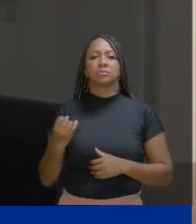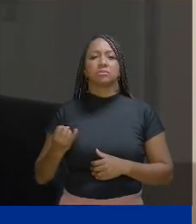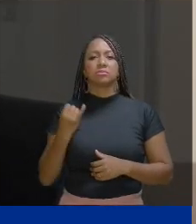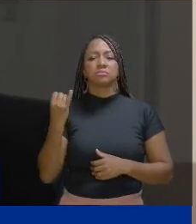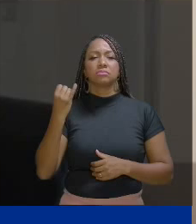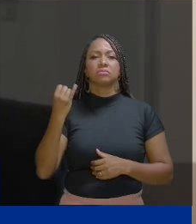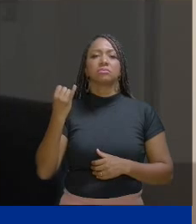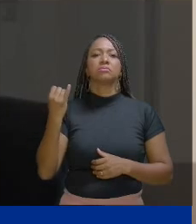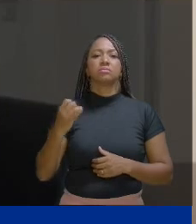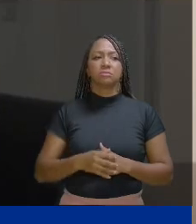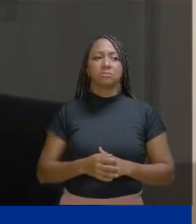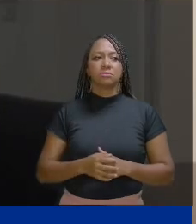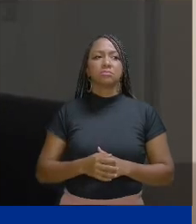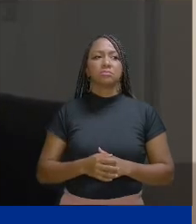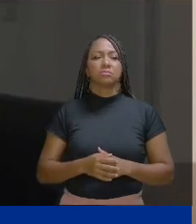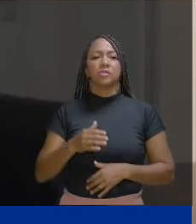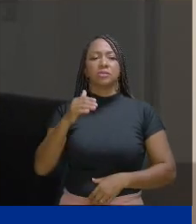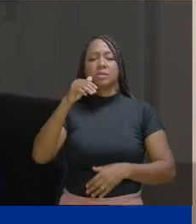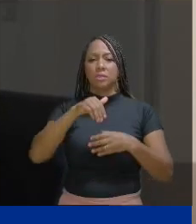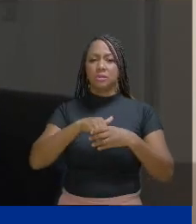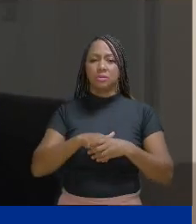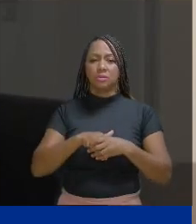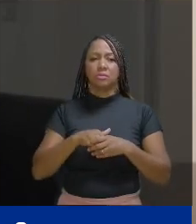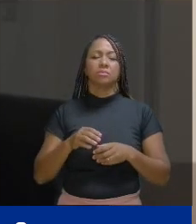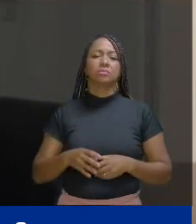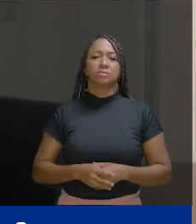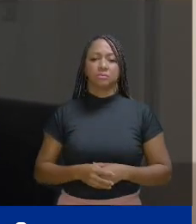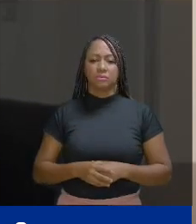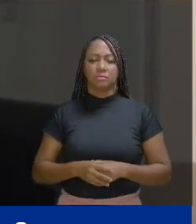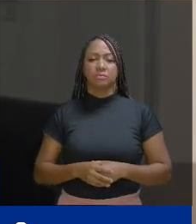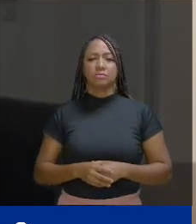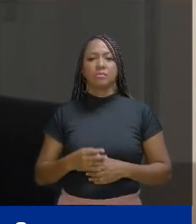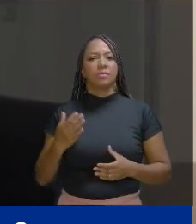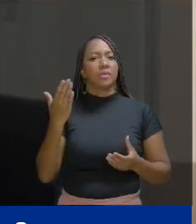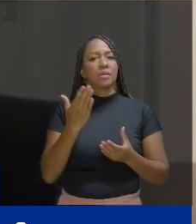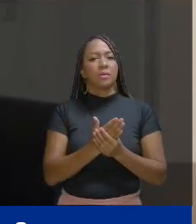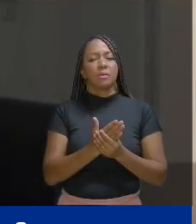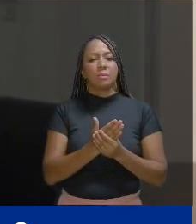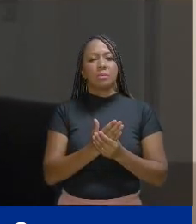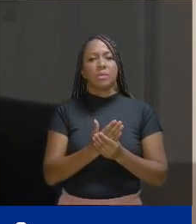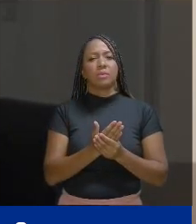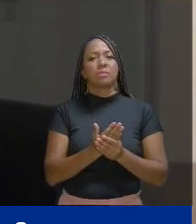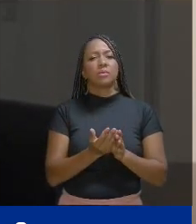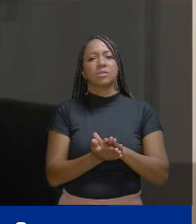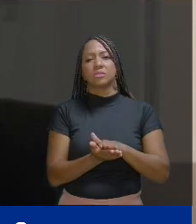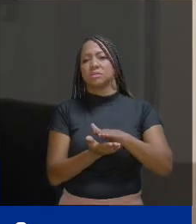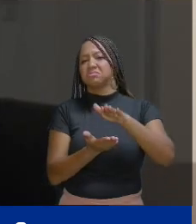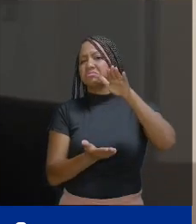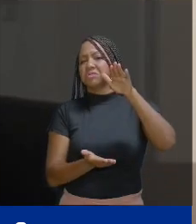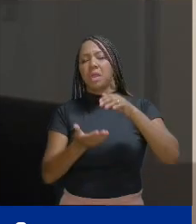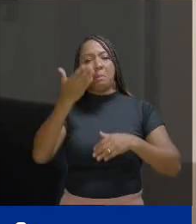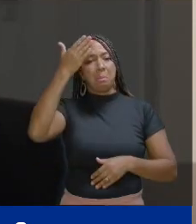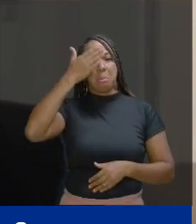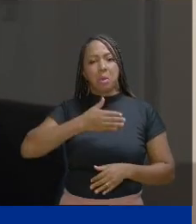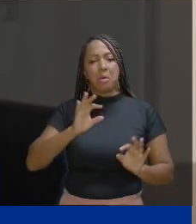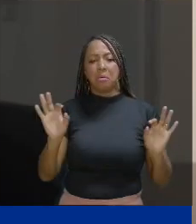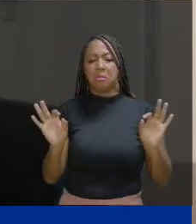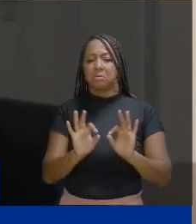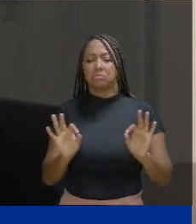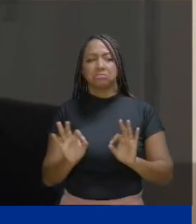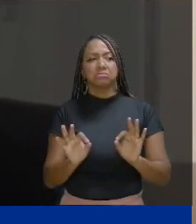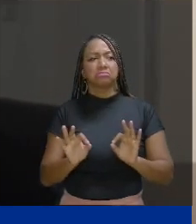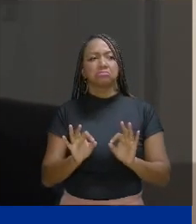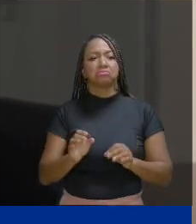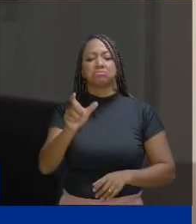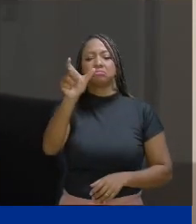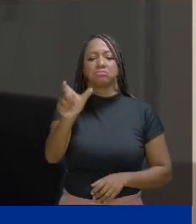ficou para trás, que foi o eleitor. Esses autos não têm nenhuma prova relacionada à